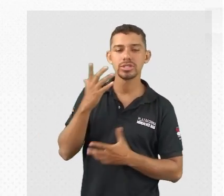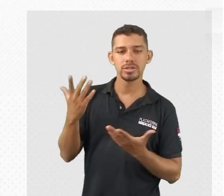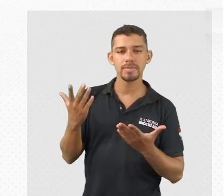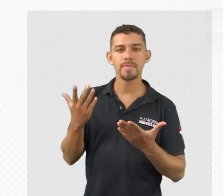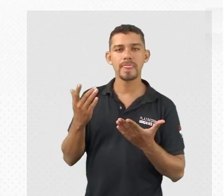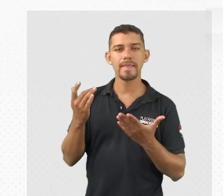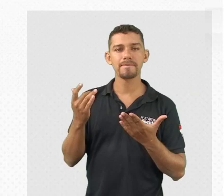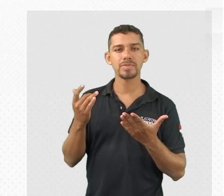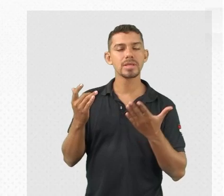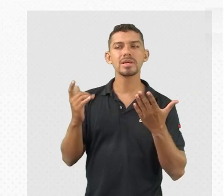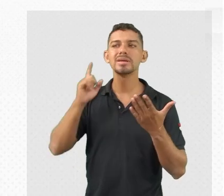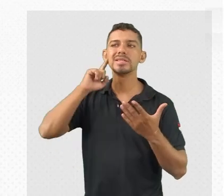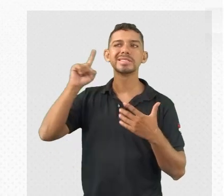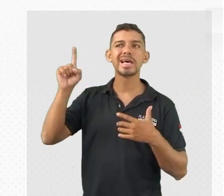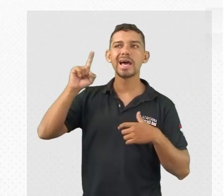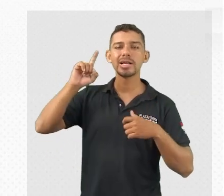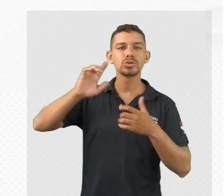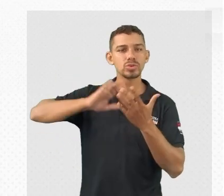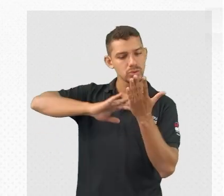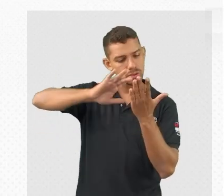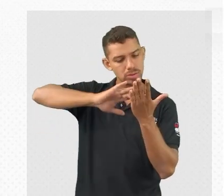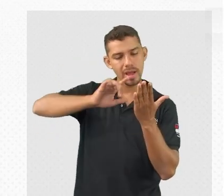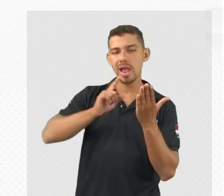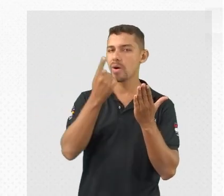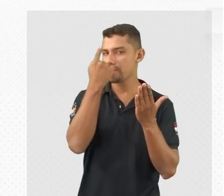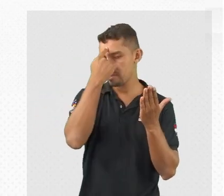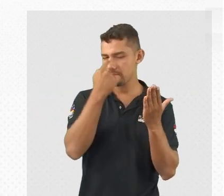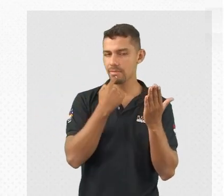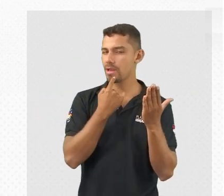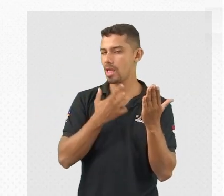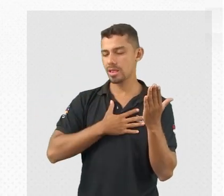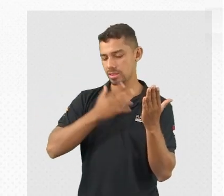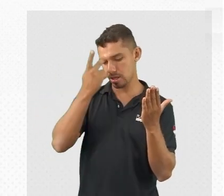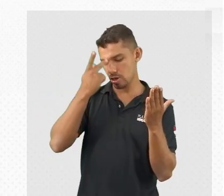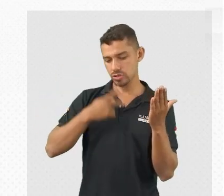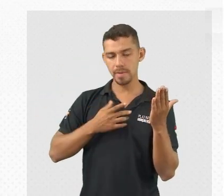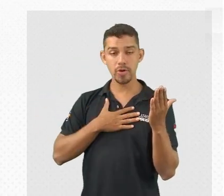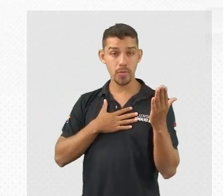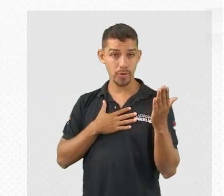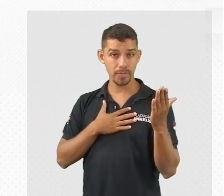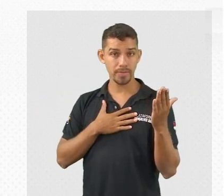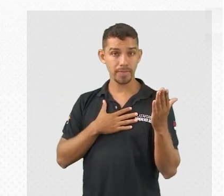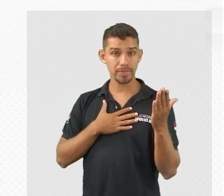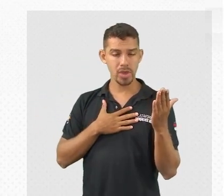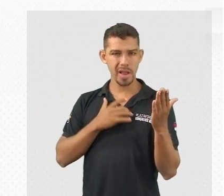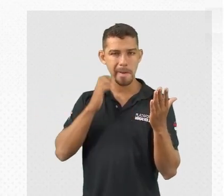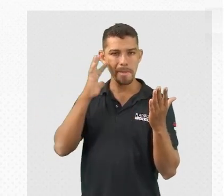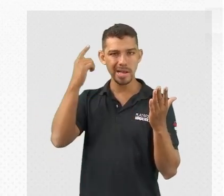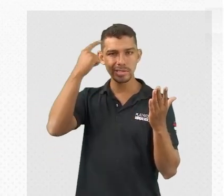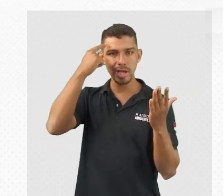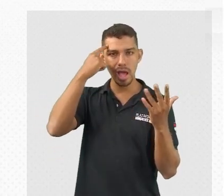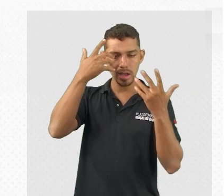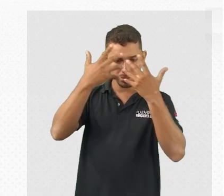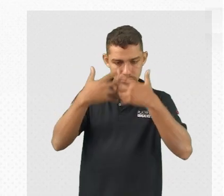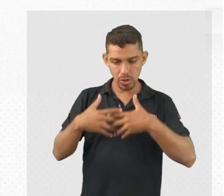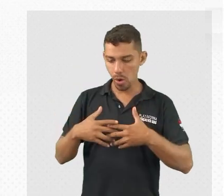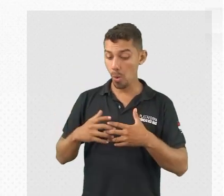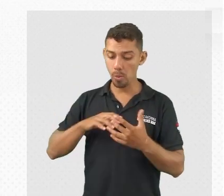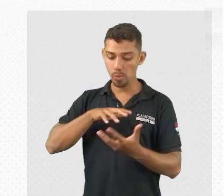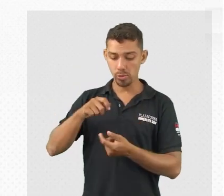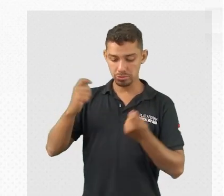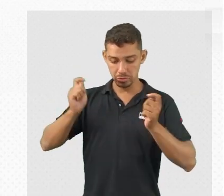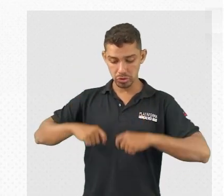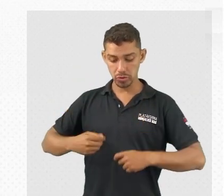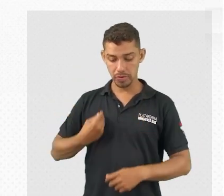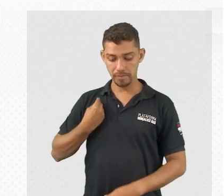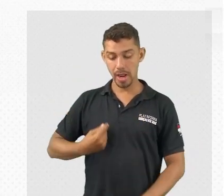de sala dos espelhos, em que a única imagem que a gente vê é a nossa própria, fazendo com que a gente pense que o único mundo possível que